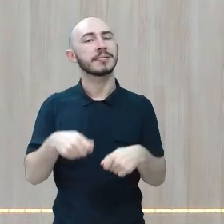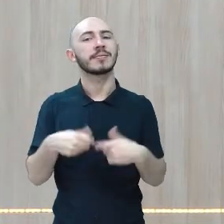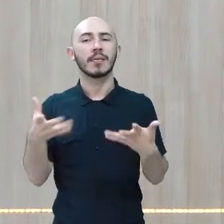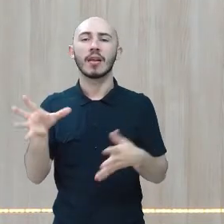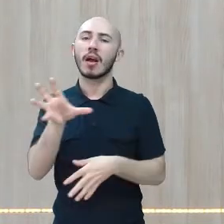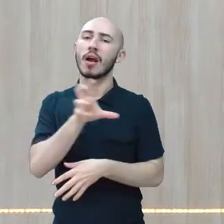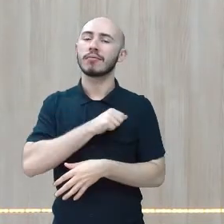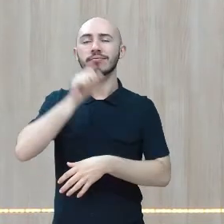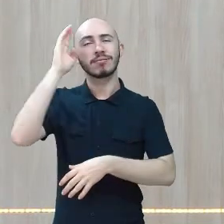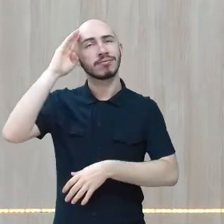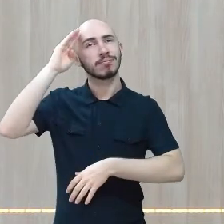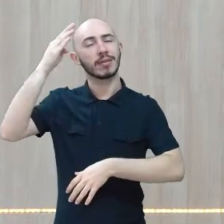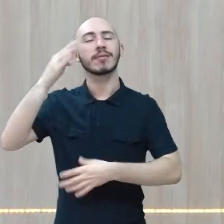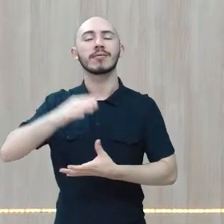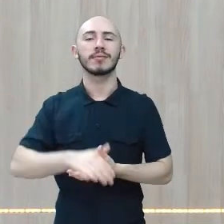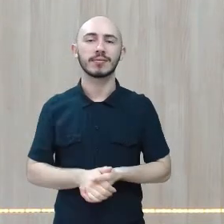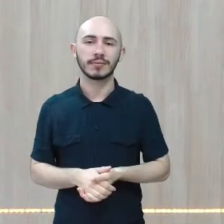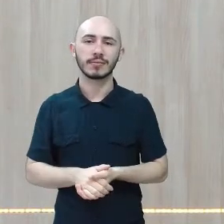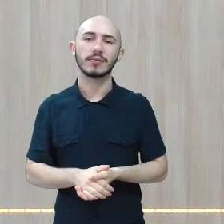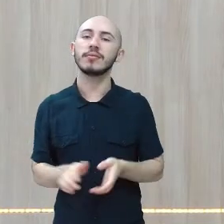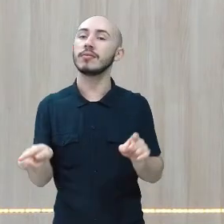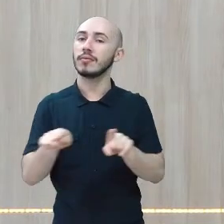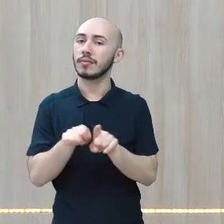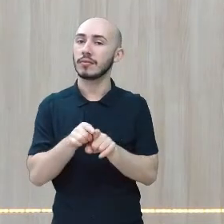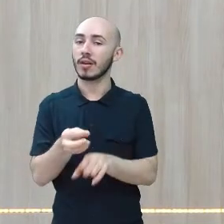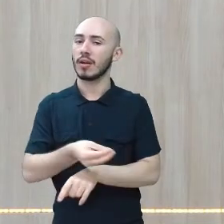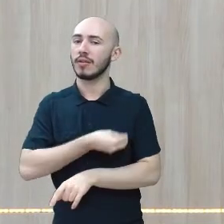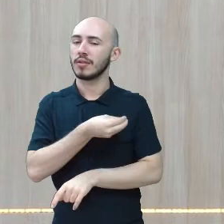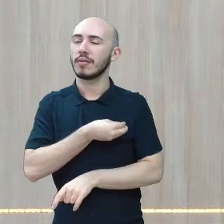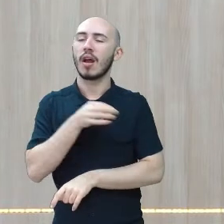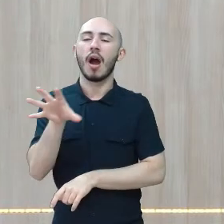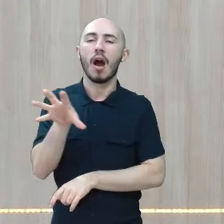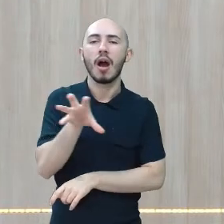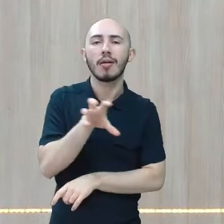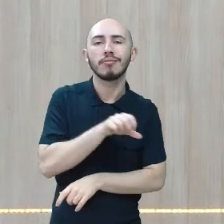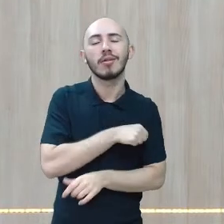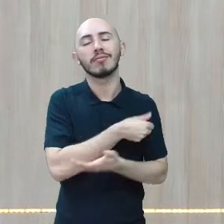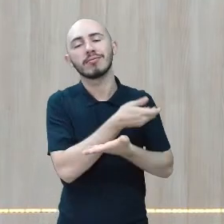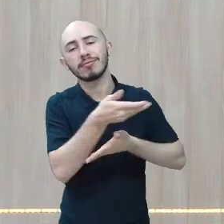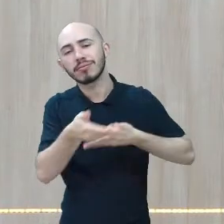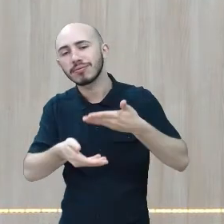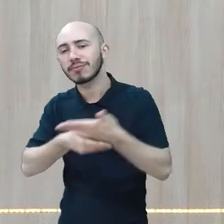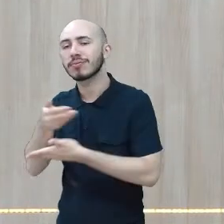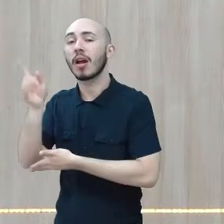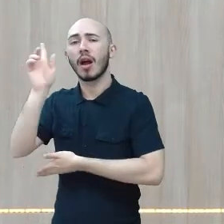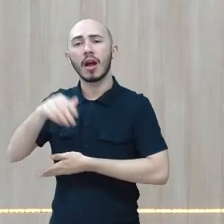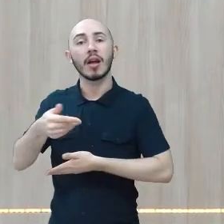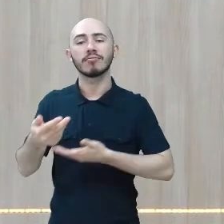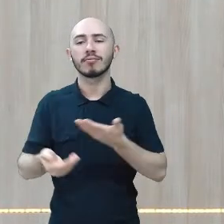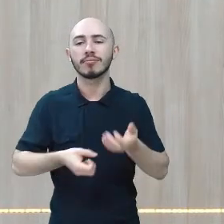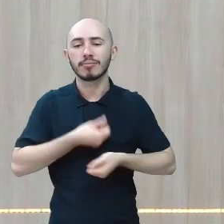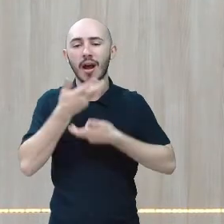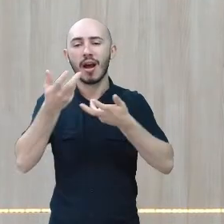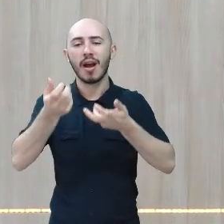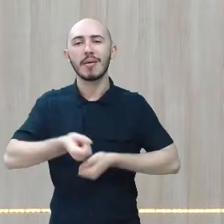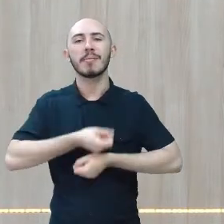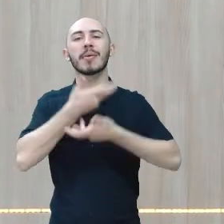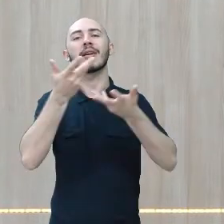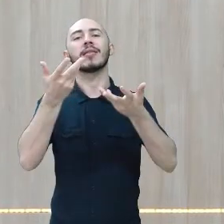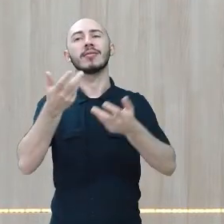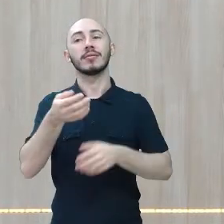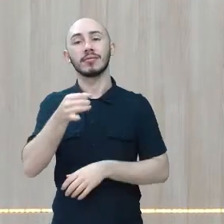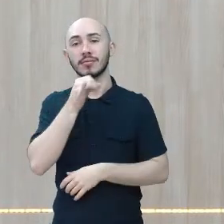é primordial. E viver com amor é viver fazendo poesia. Então, esse exemplo